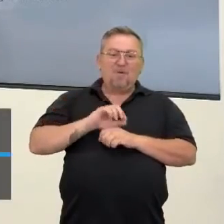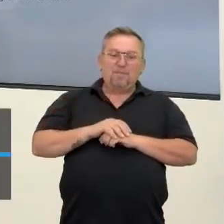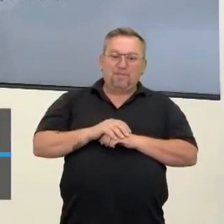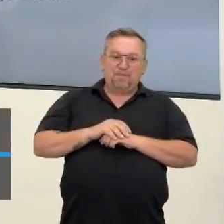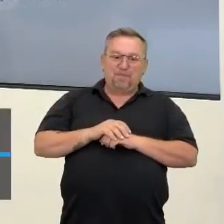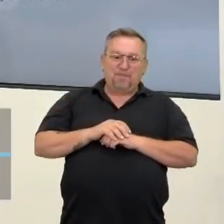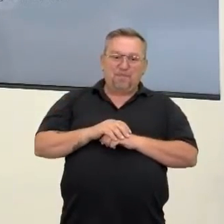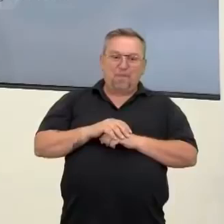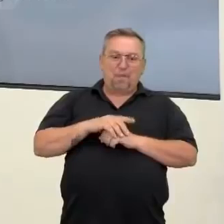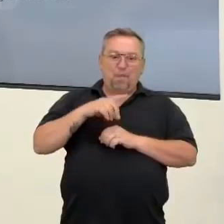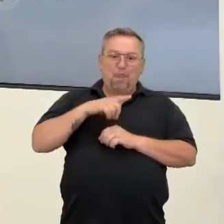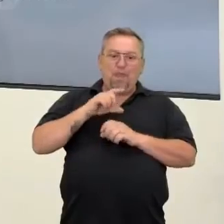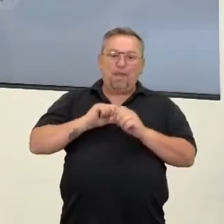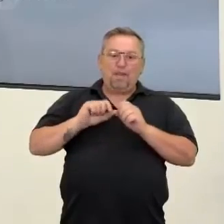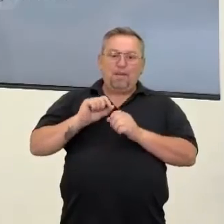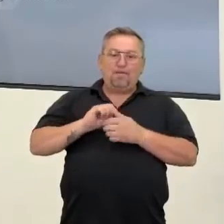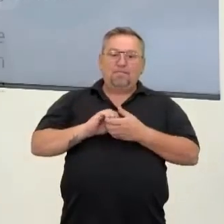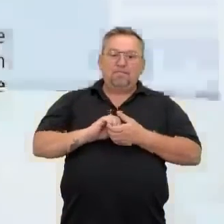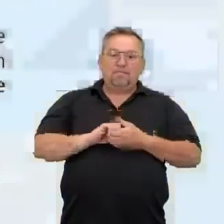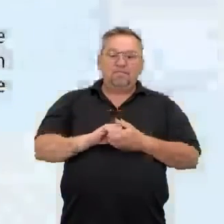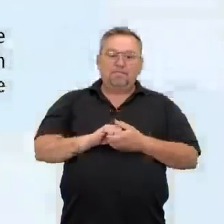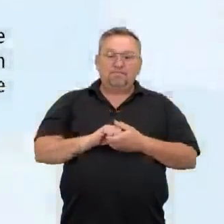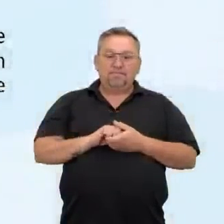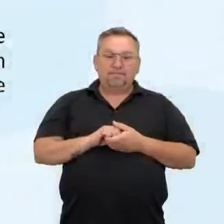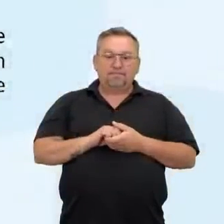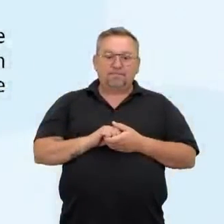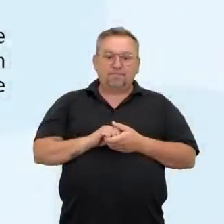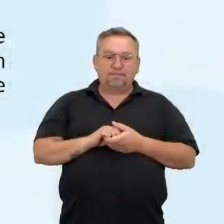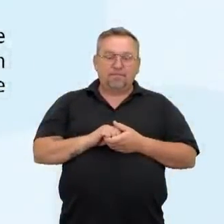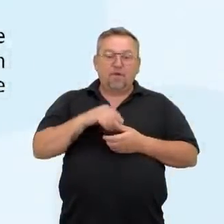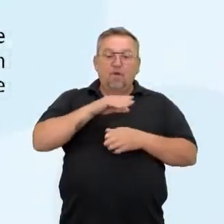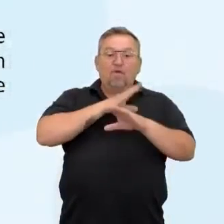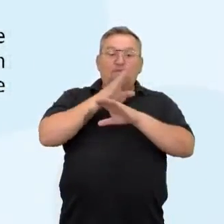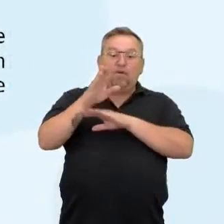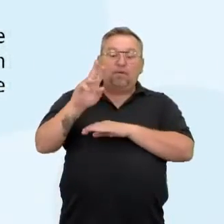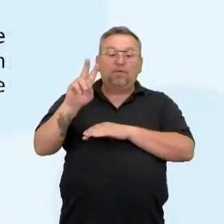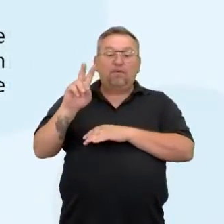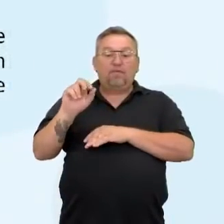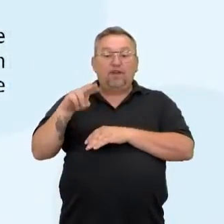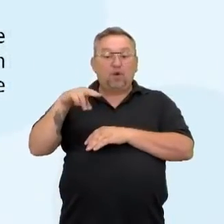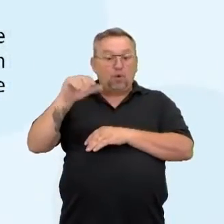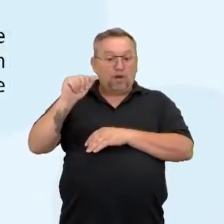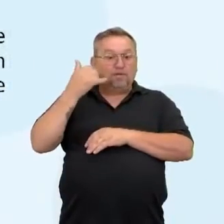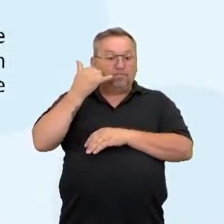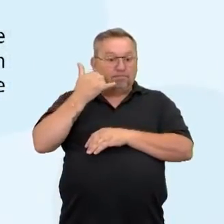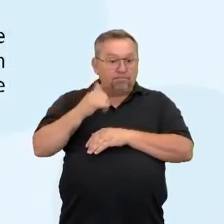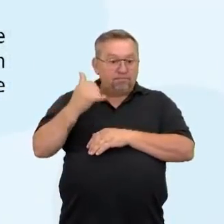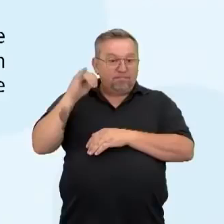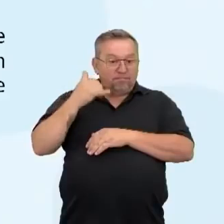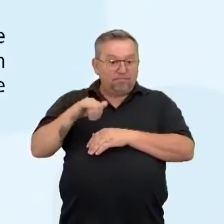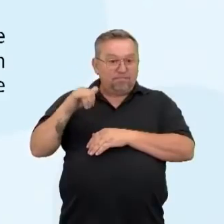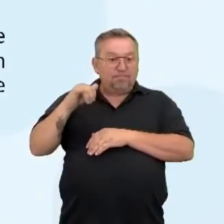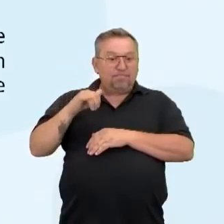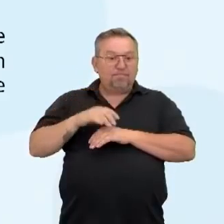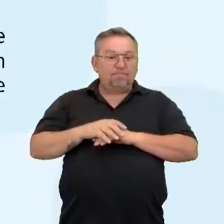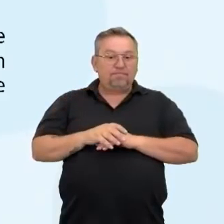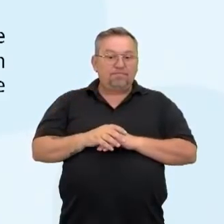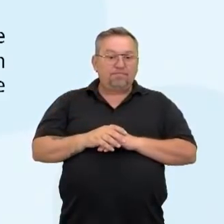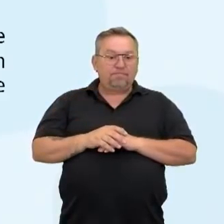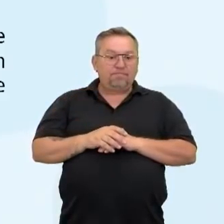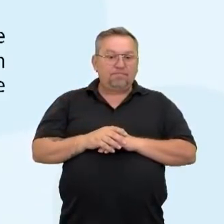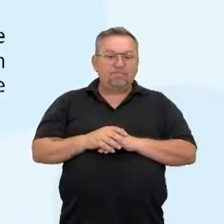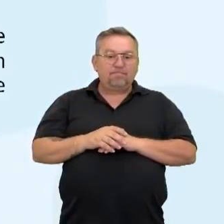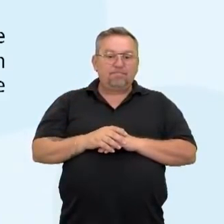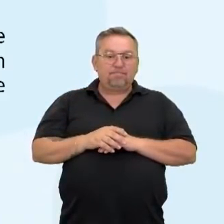Então, my friend Alessandra, minha amiga Alessandra e eu fomos para Verona, went to Verona, deixa eu marcar